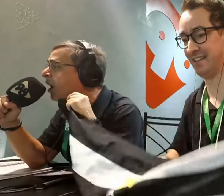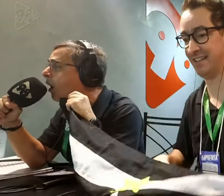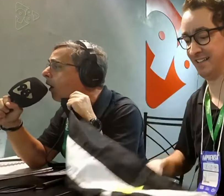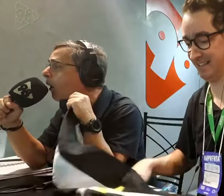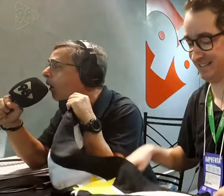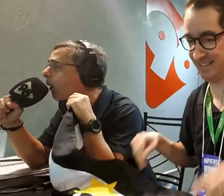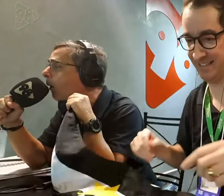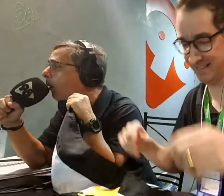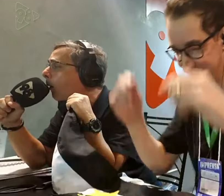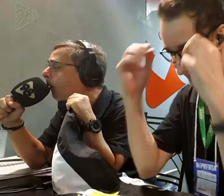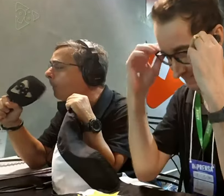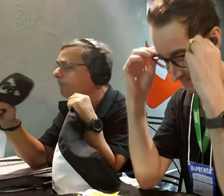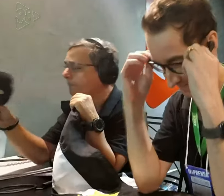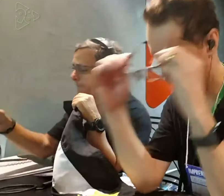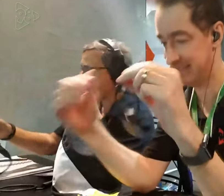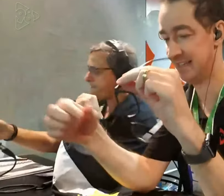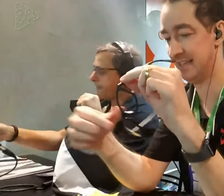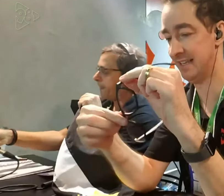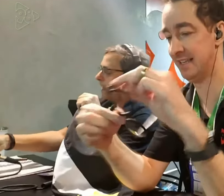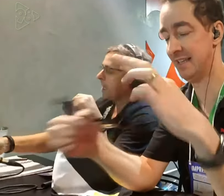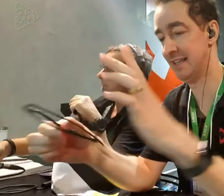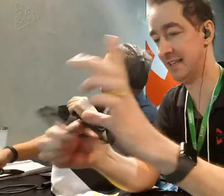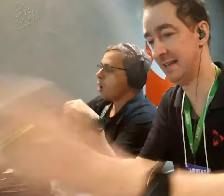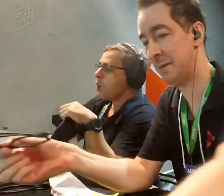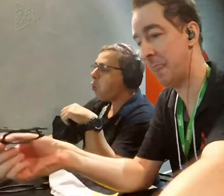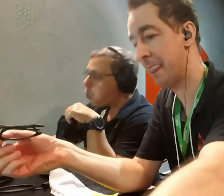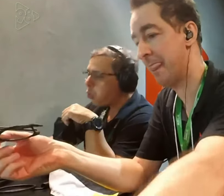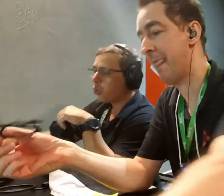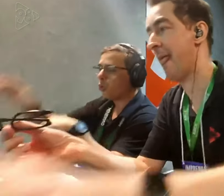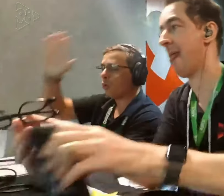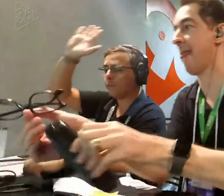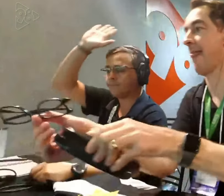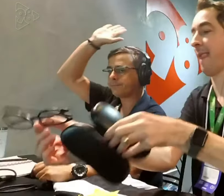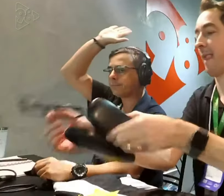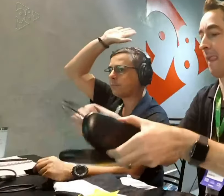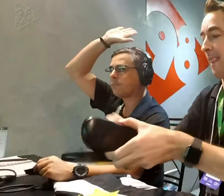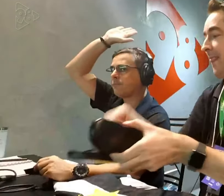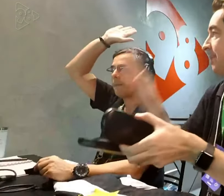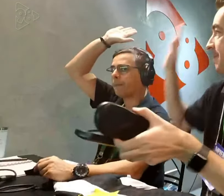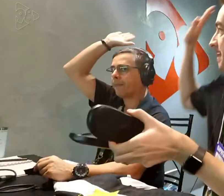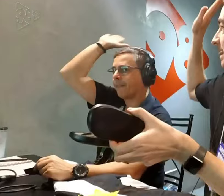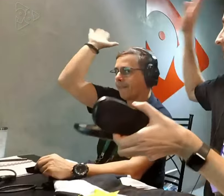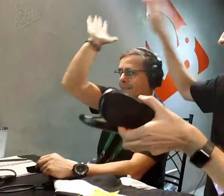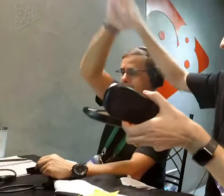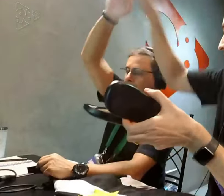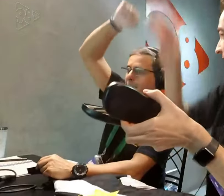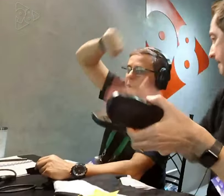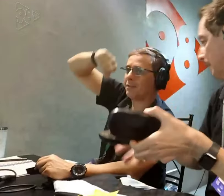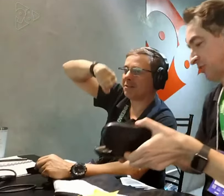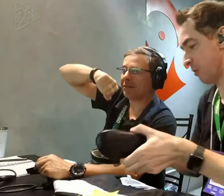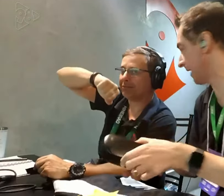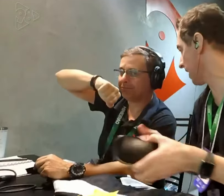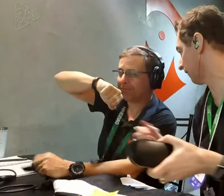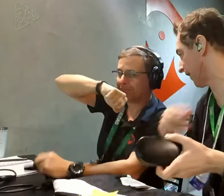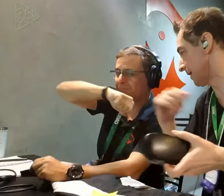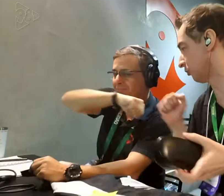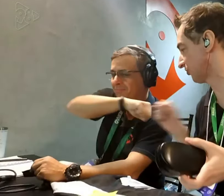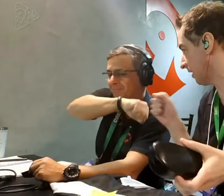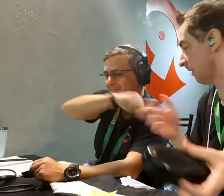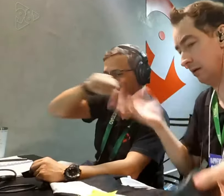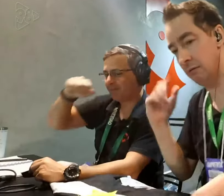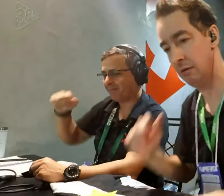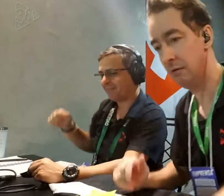Pinho é isso madeira jogadores ali no Meio do Gramado fazendo uma festa se alguém falou que não ia ter